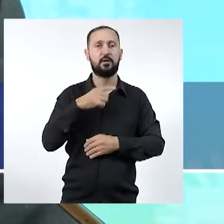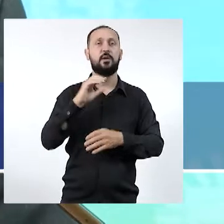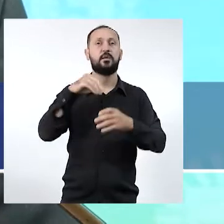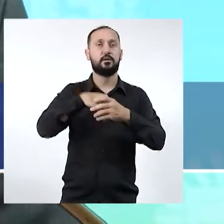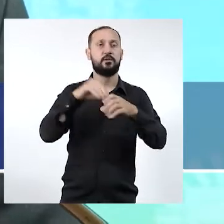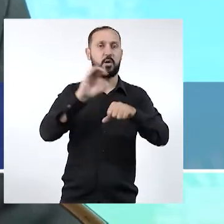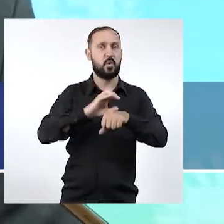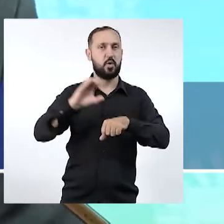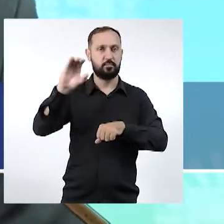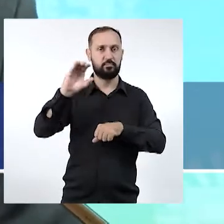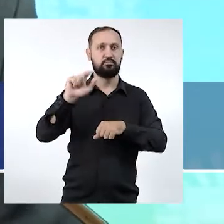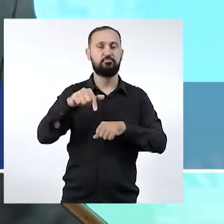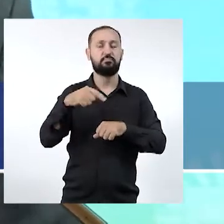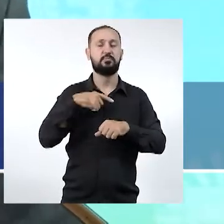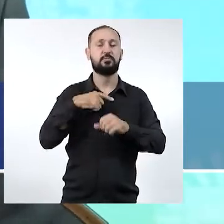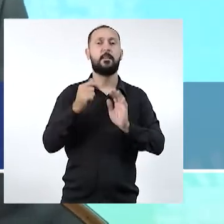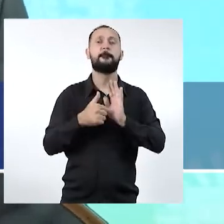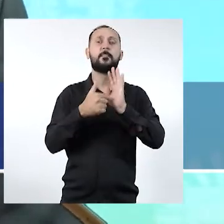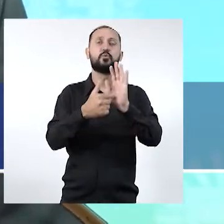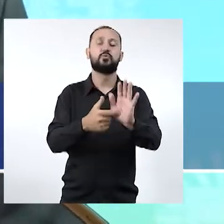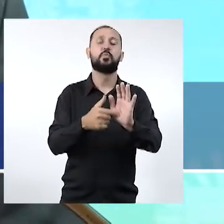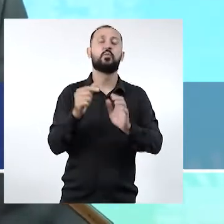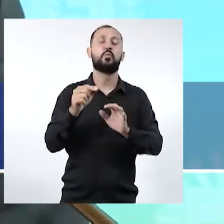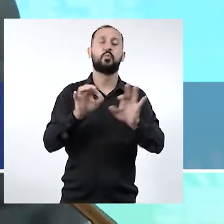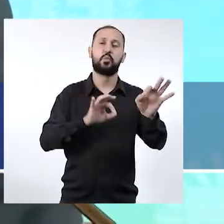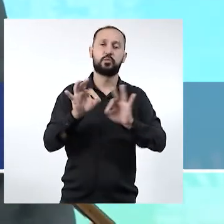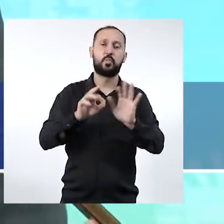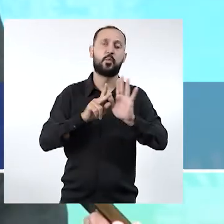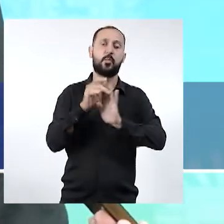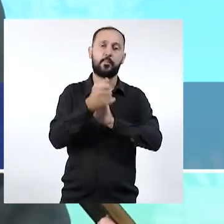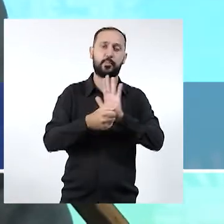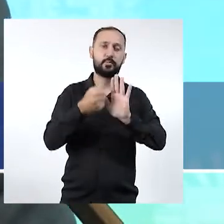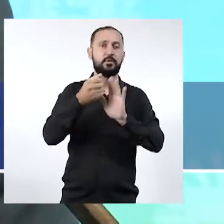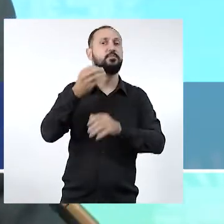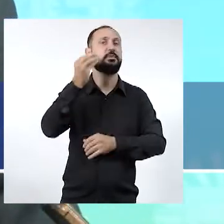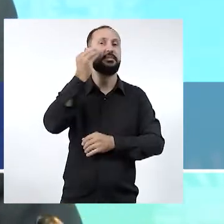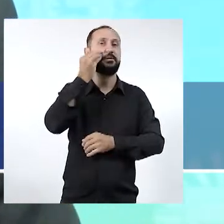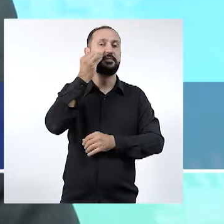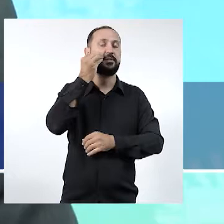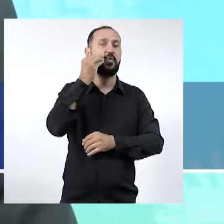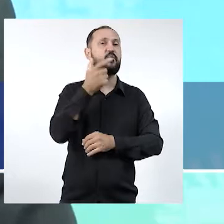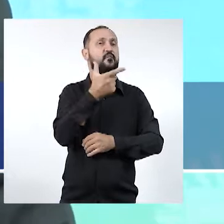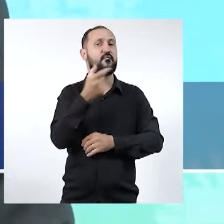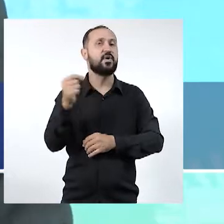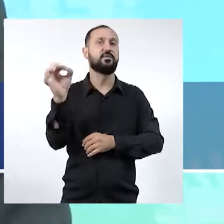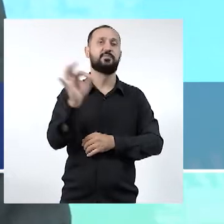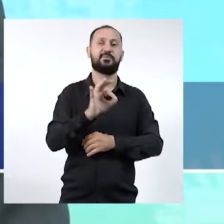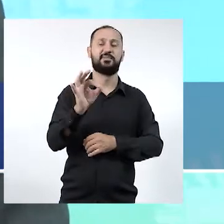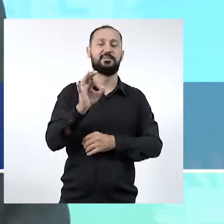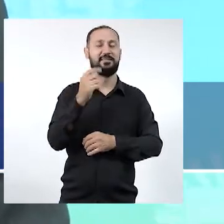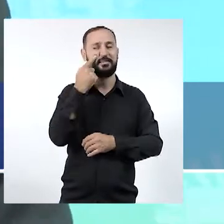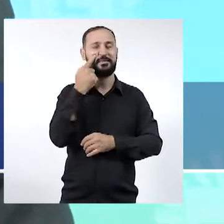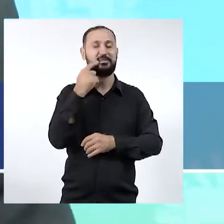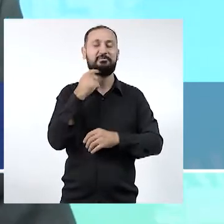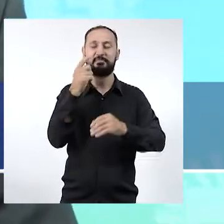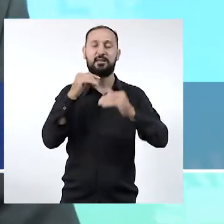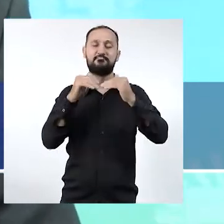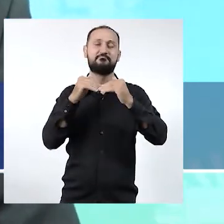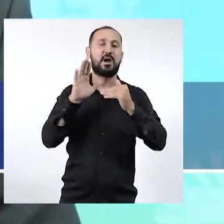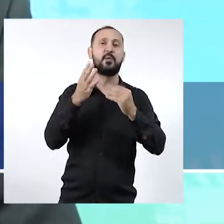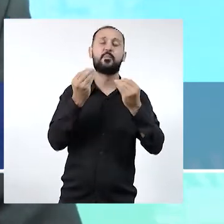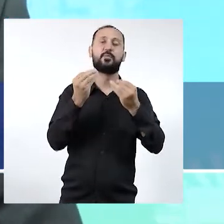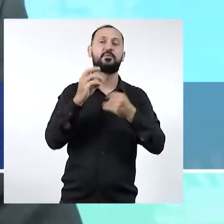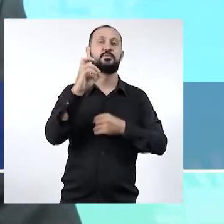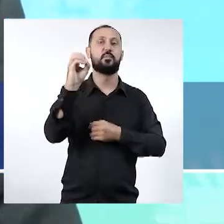existem e dentro do princípio constitucional, ele havia apresentado um projeto tentando 20%, mas a